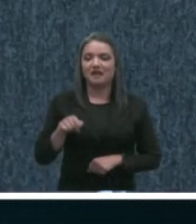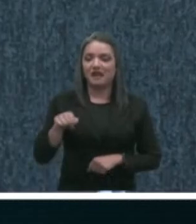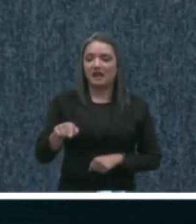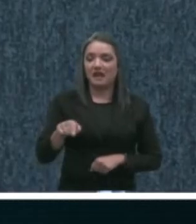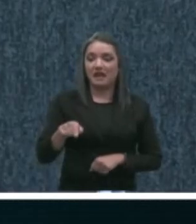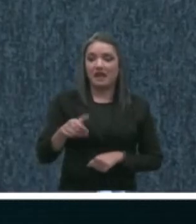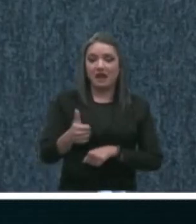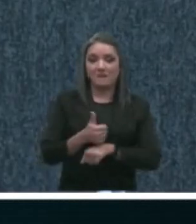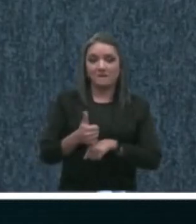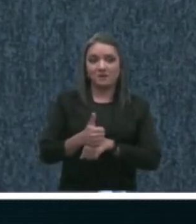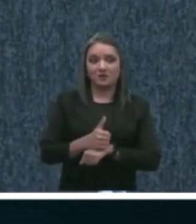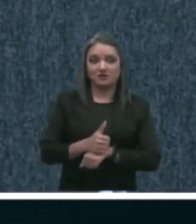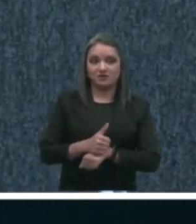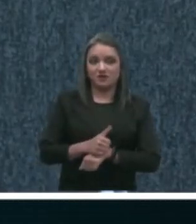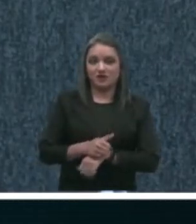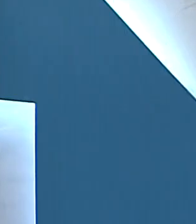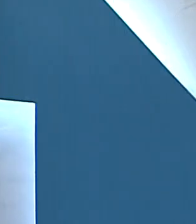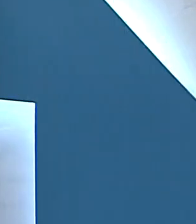penalista de escol.